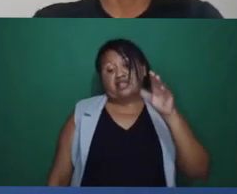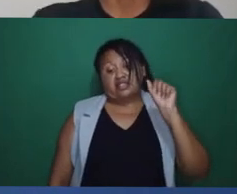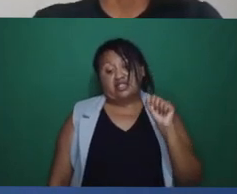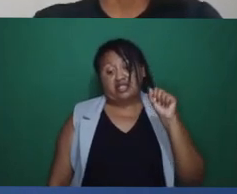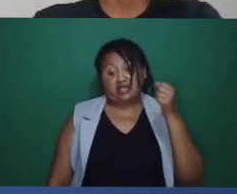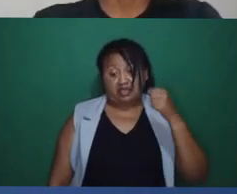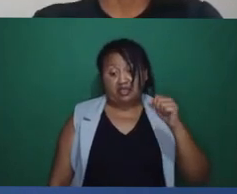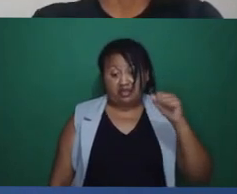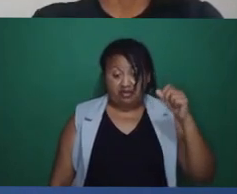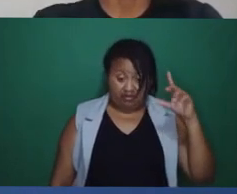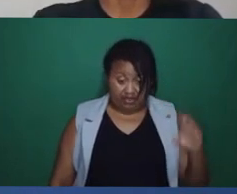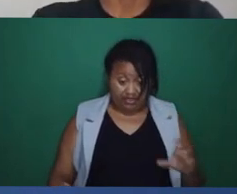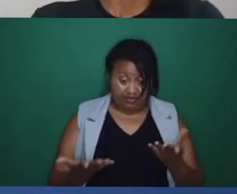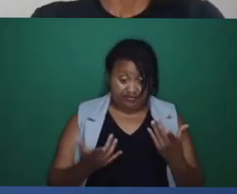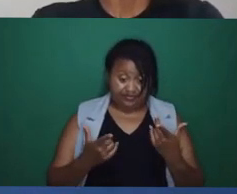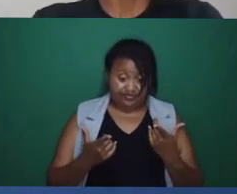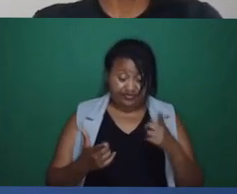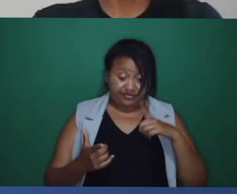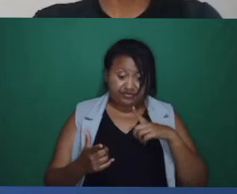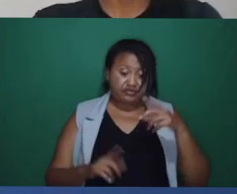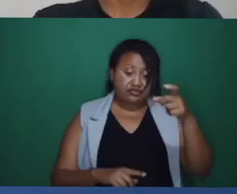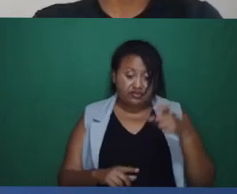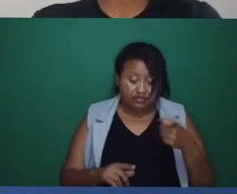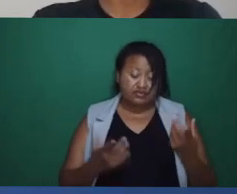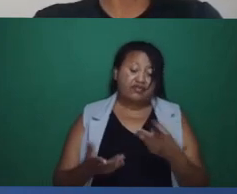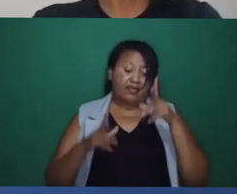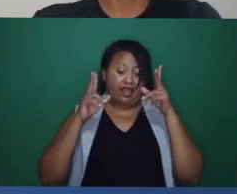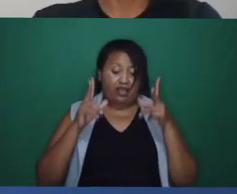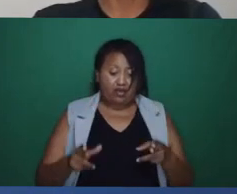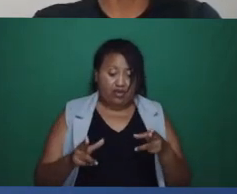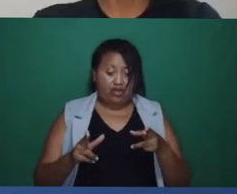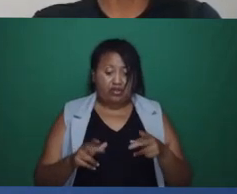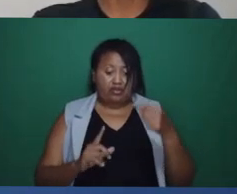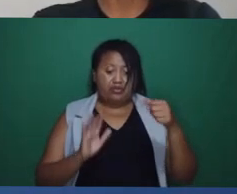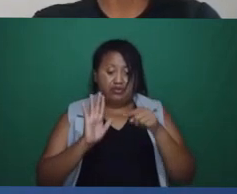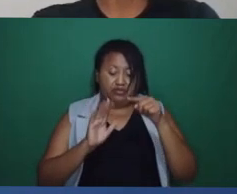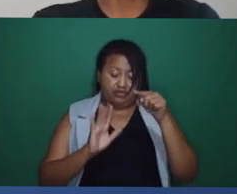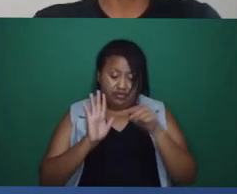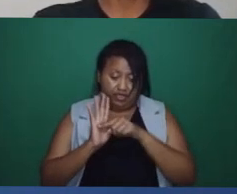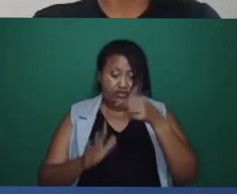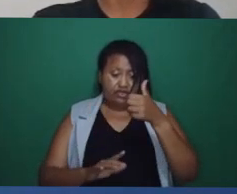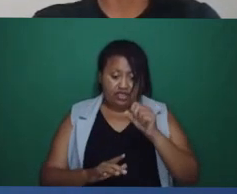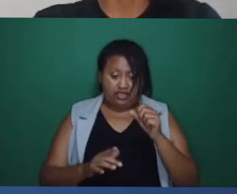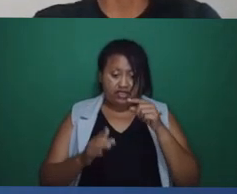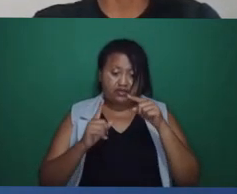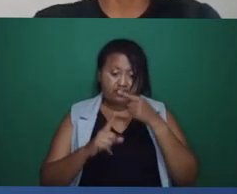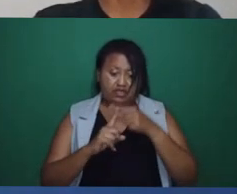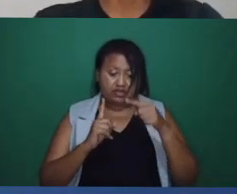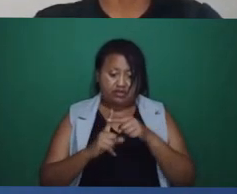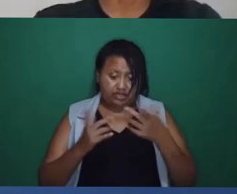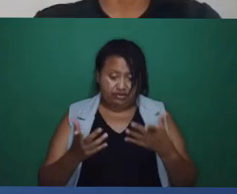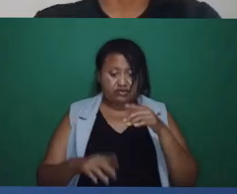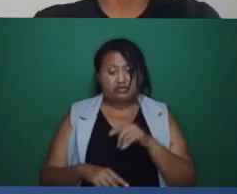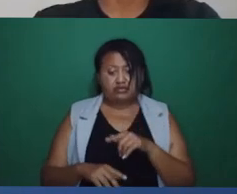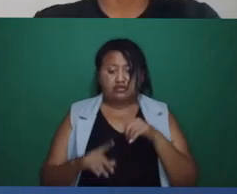x é igual a menos 10 mais ou menos 24 sobre 2 logo x linha vai ser menos